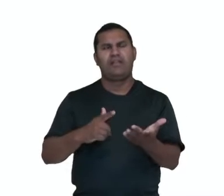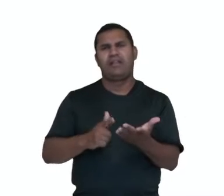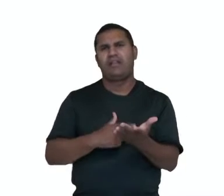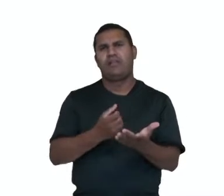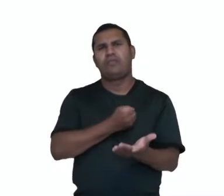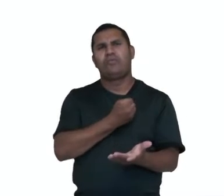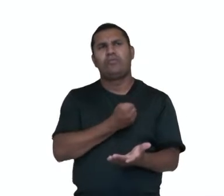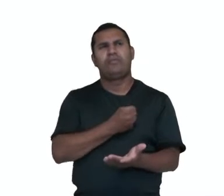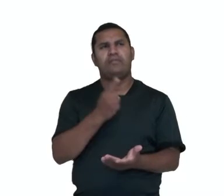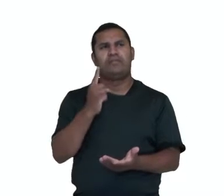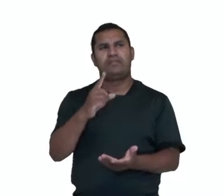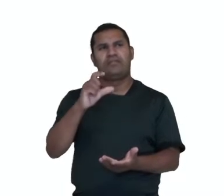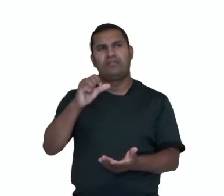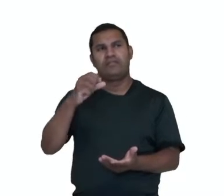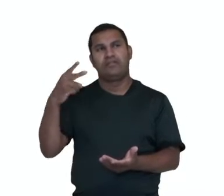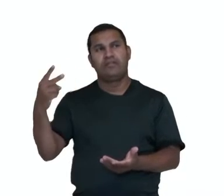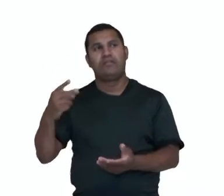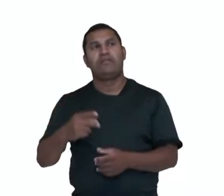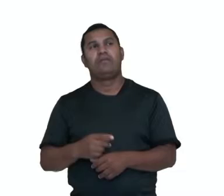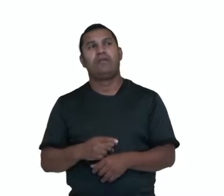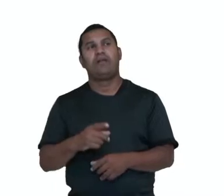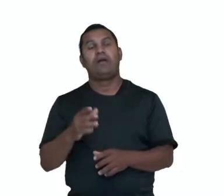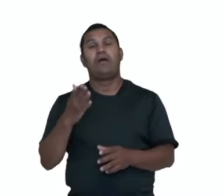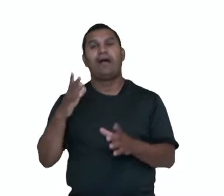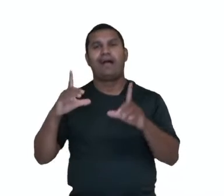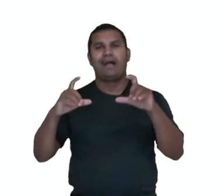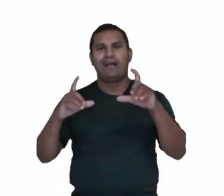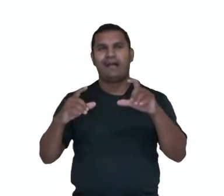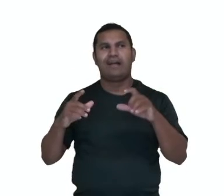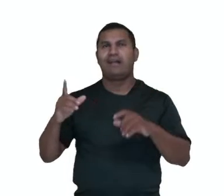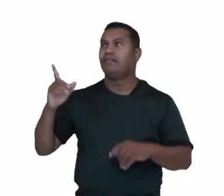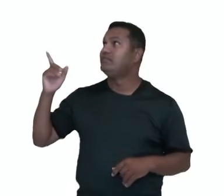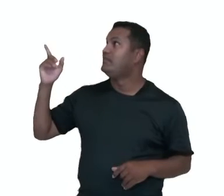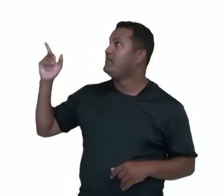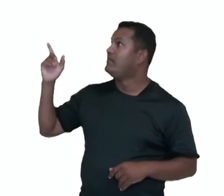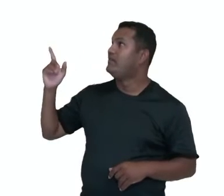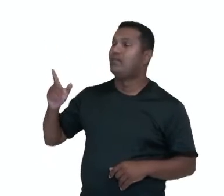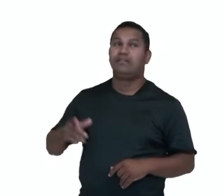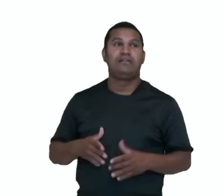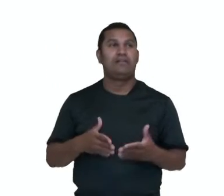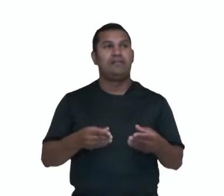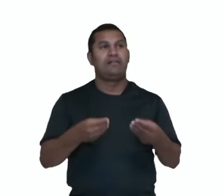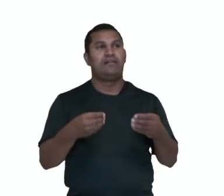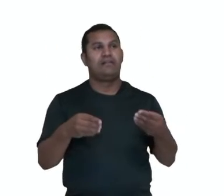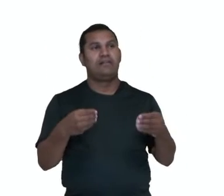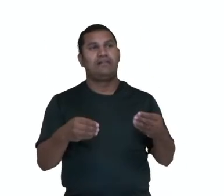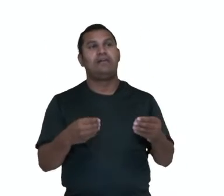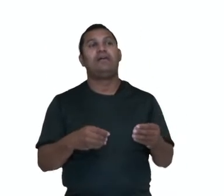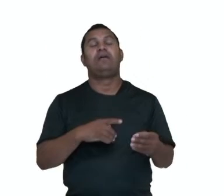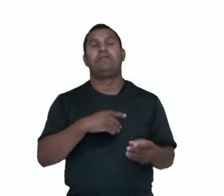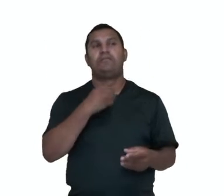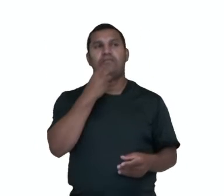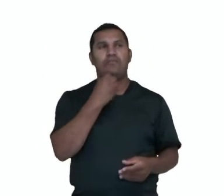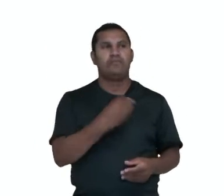páginas e a capinha dele é uma capinha azul. Caderno, daí ele risca, é livro fenomenal.